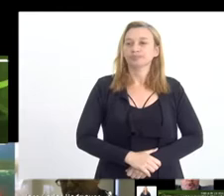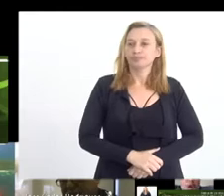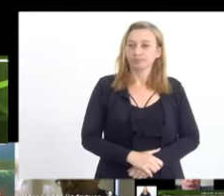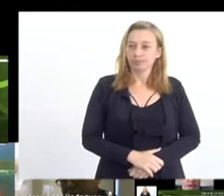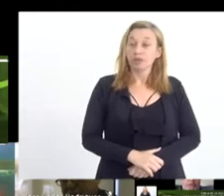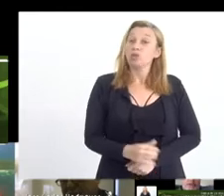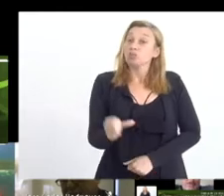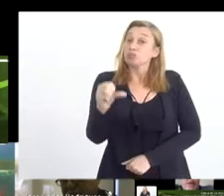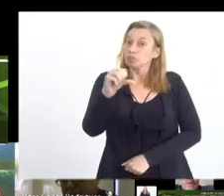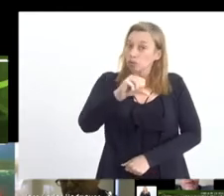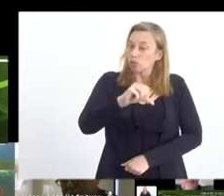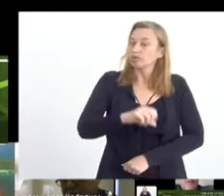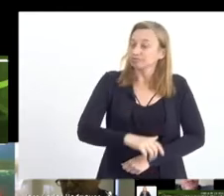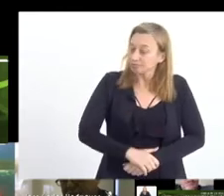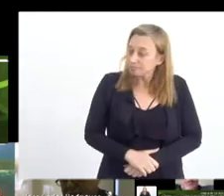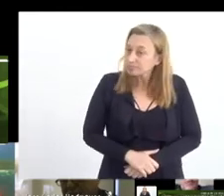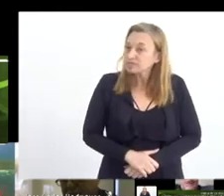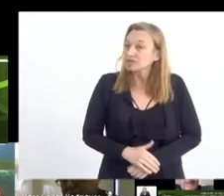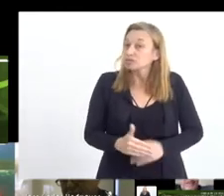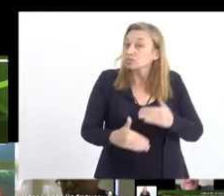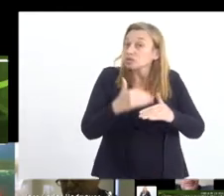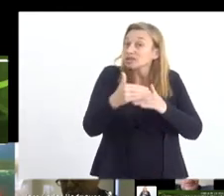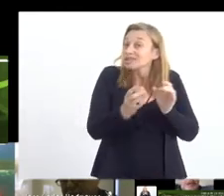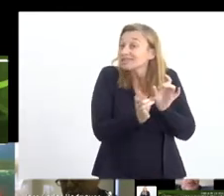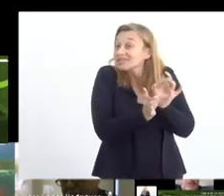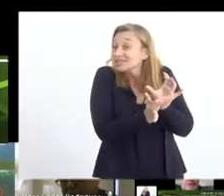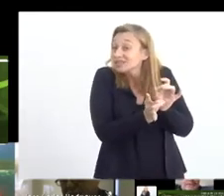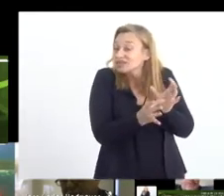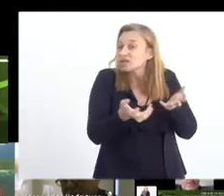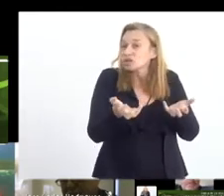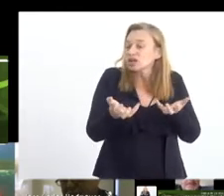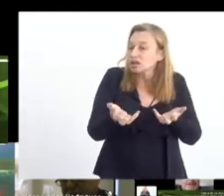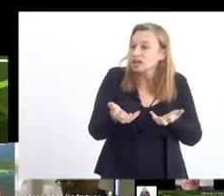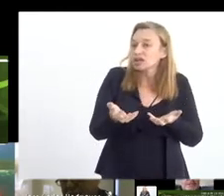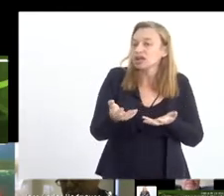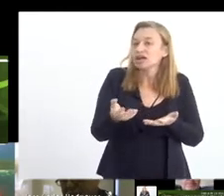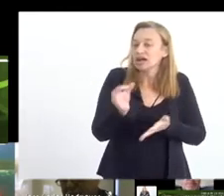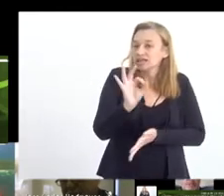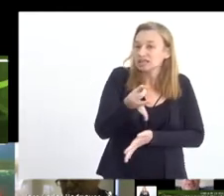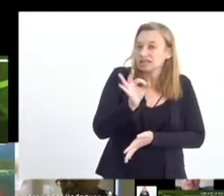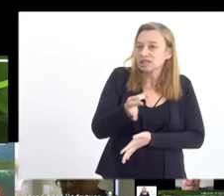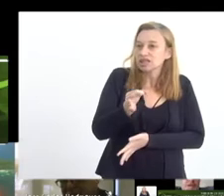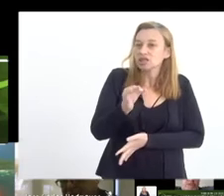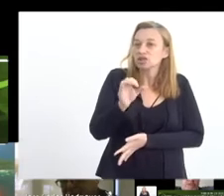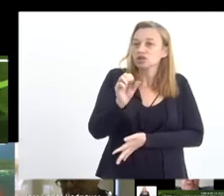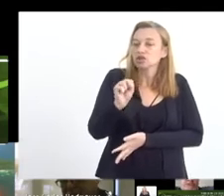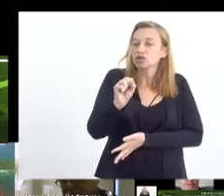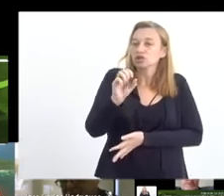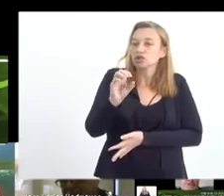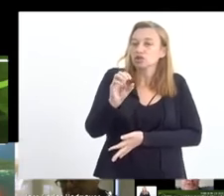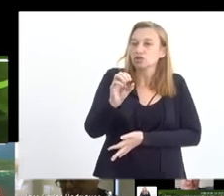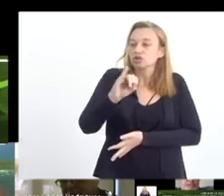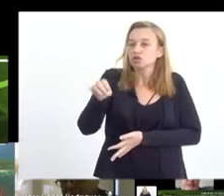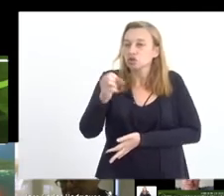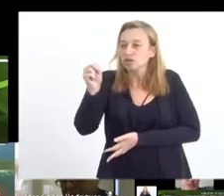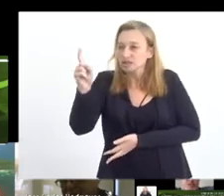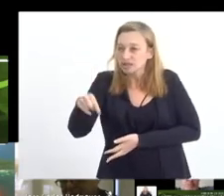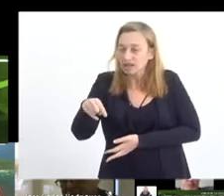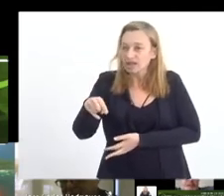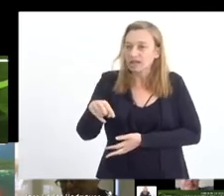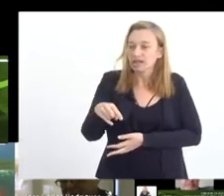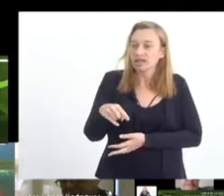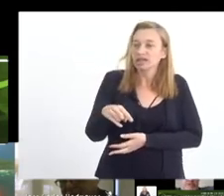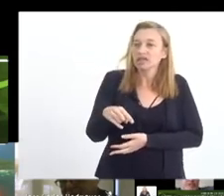E pior, nesse processo de privatização, e eu queria a confirmação do Zé Carlos, se é o que a gente leu, se nesse processo de